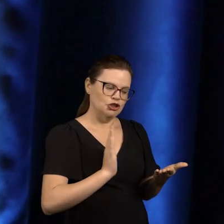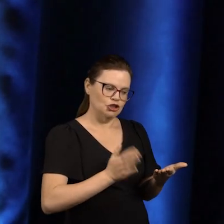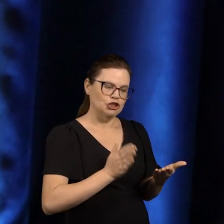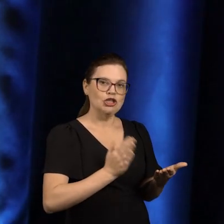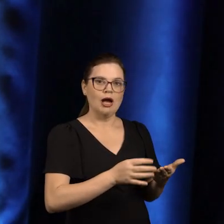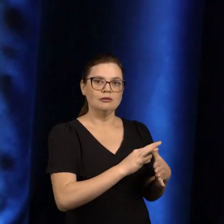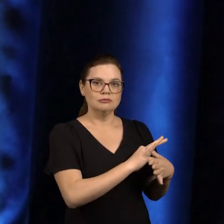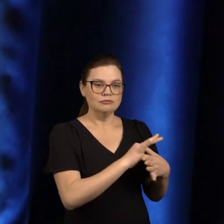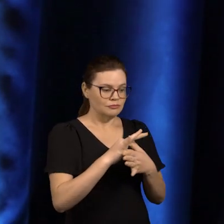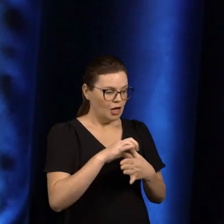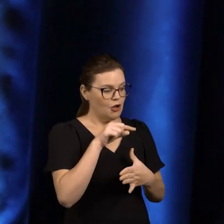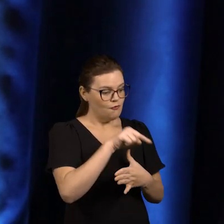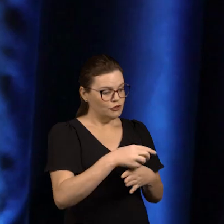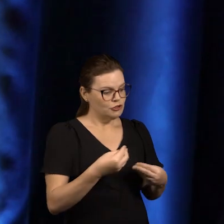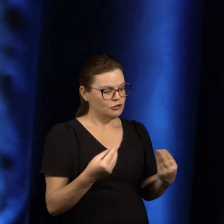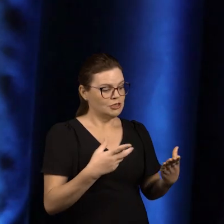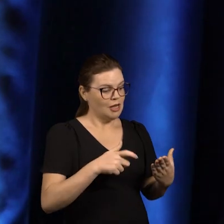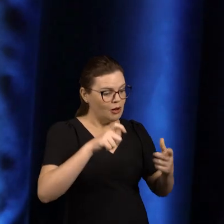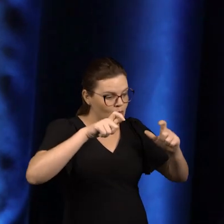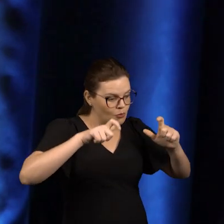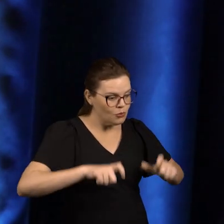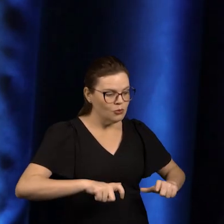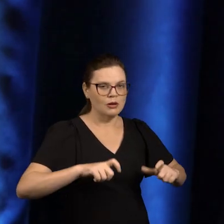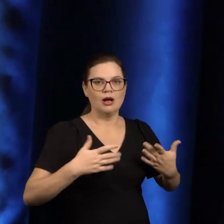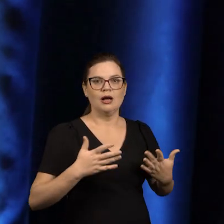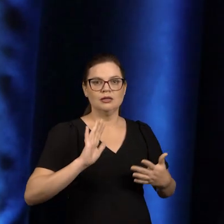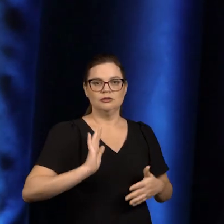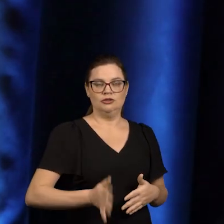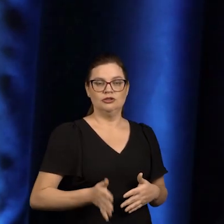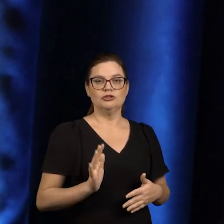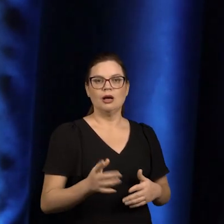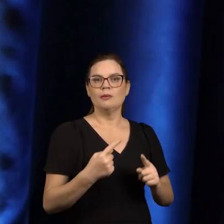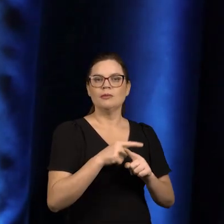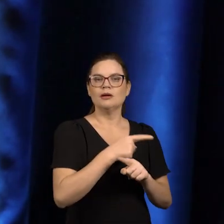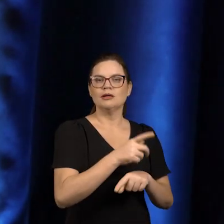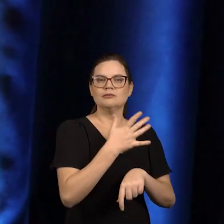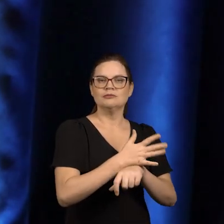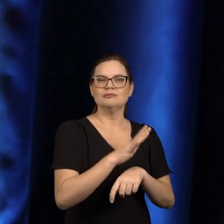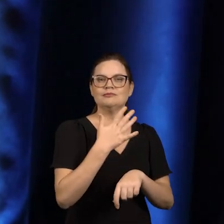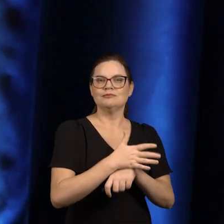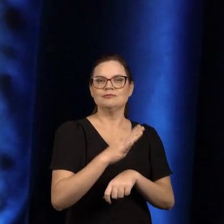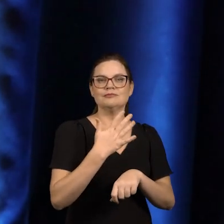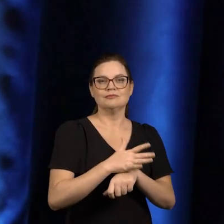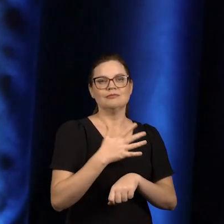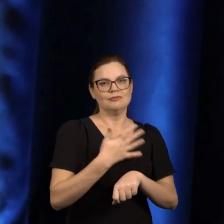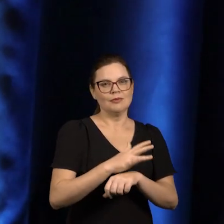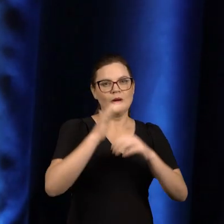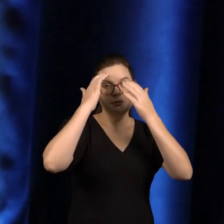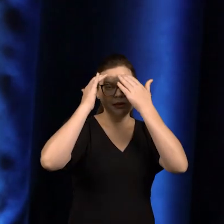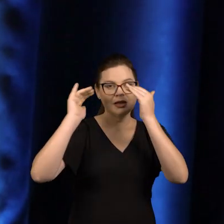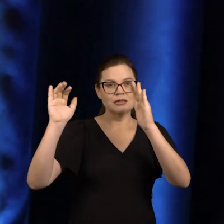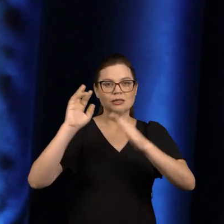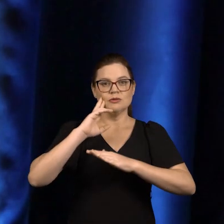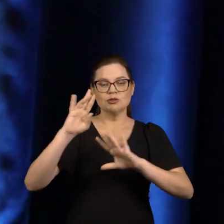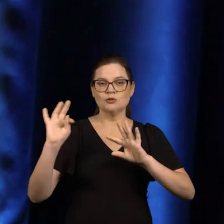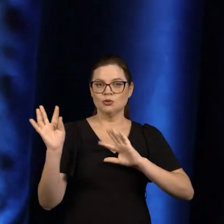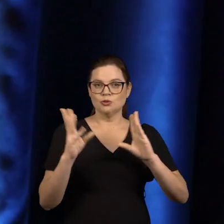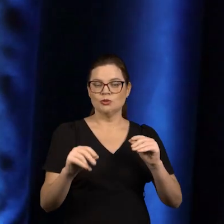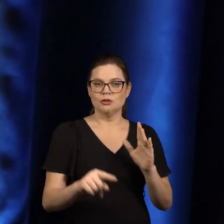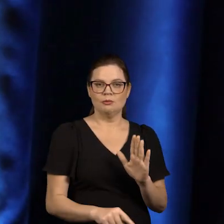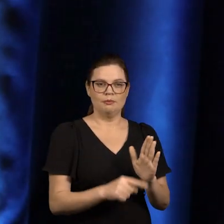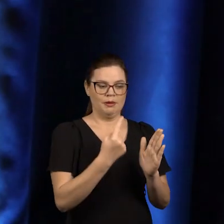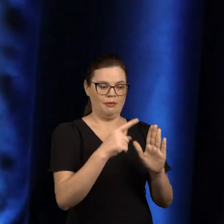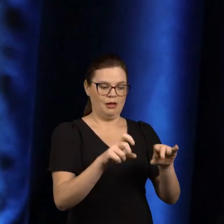diante vivendo a posse da terra. Então, nesse momento em que ele edifica ali esse primeiro